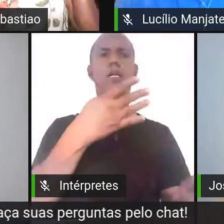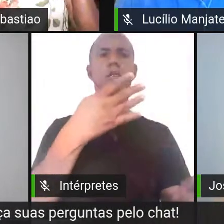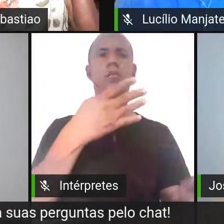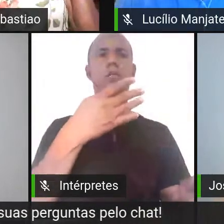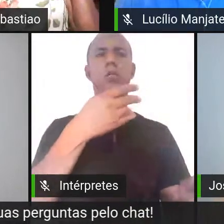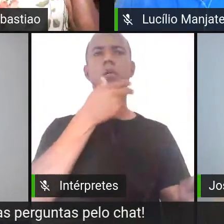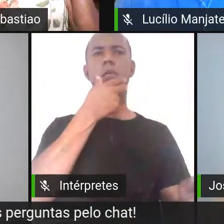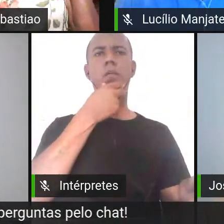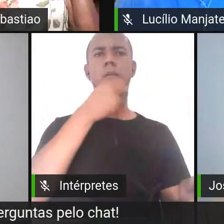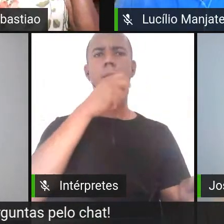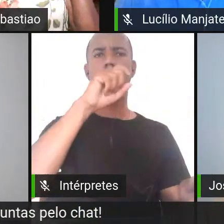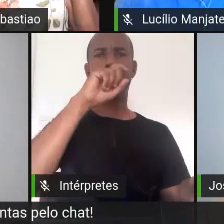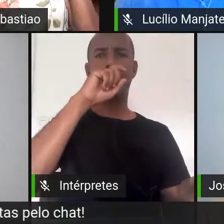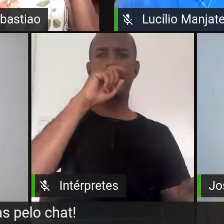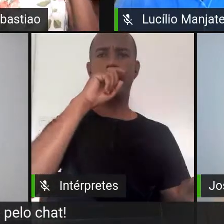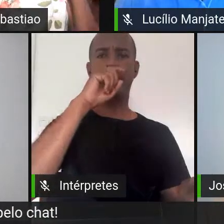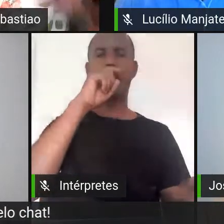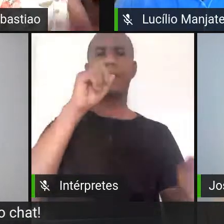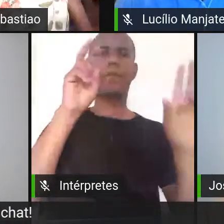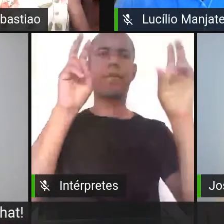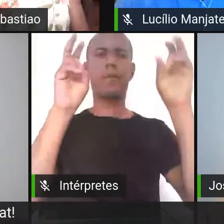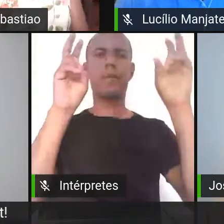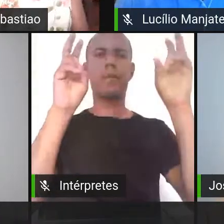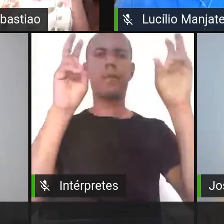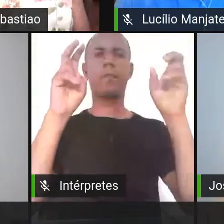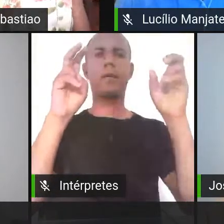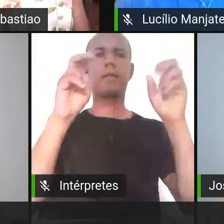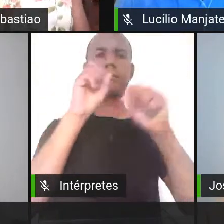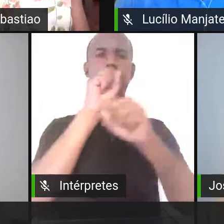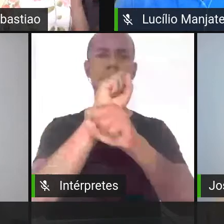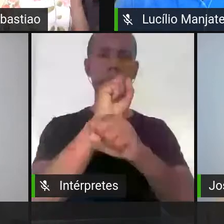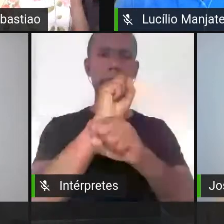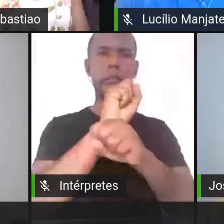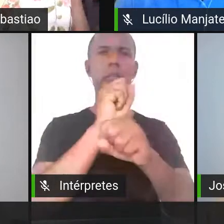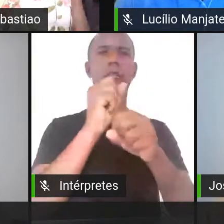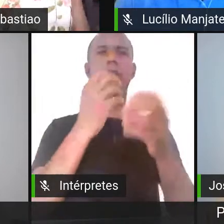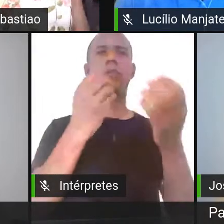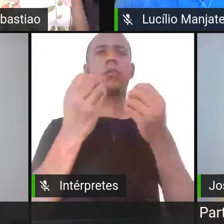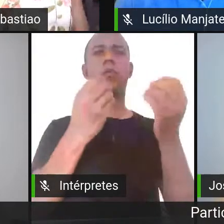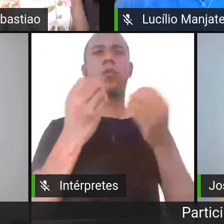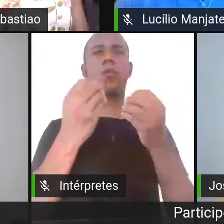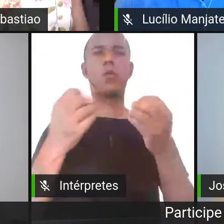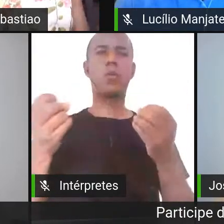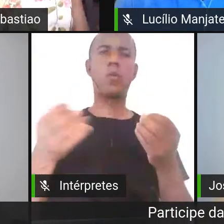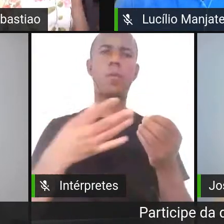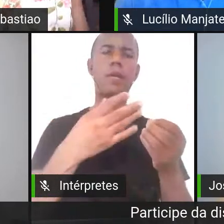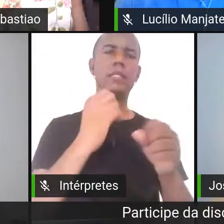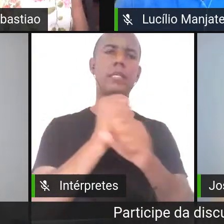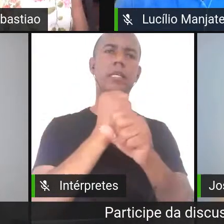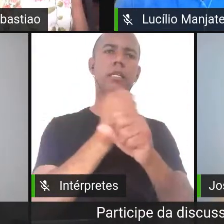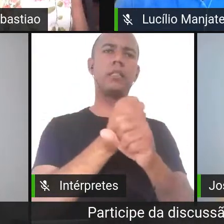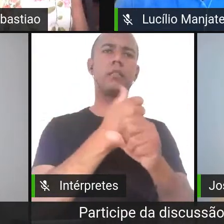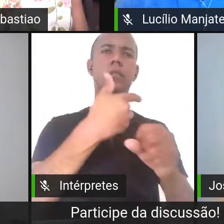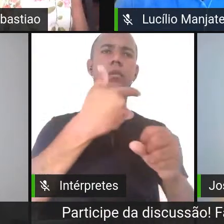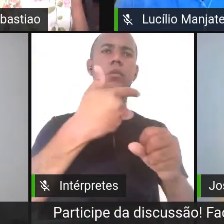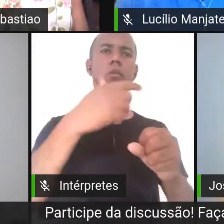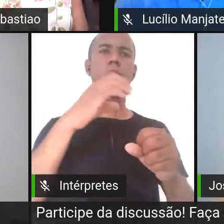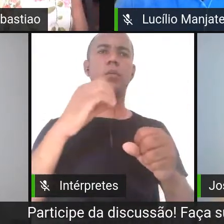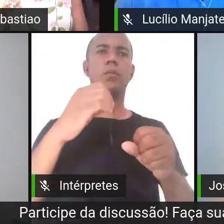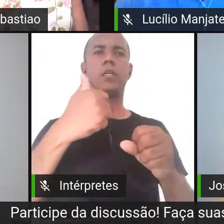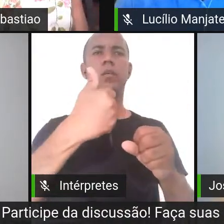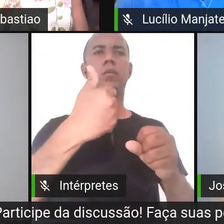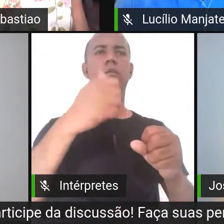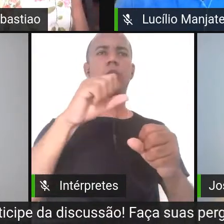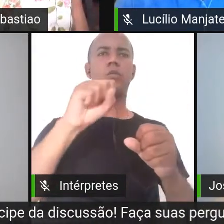surge numa altura, em 2018, em que estávamos a ter uma onda de raptos a surgir em